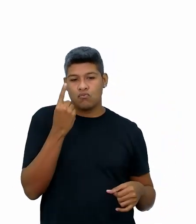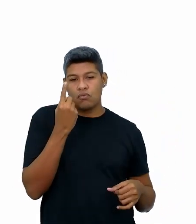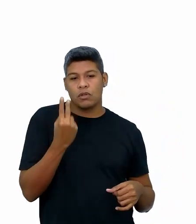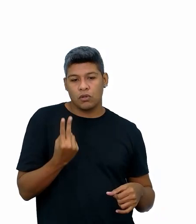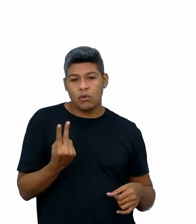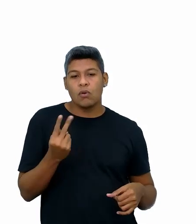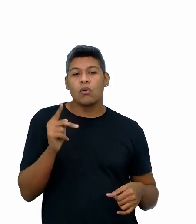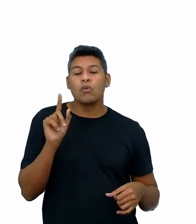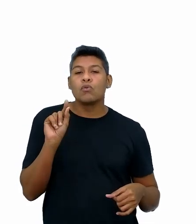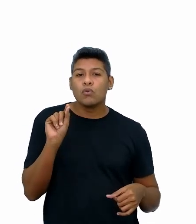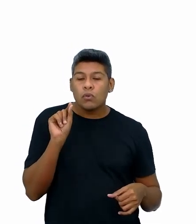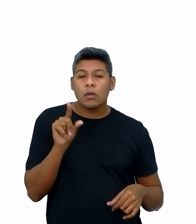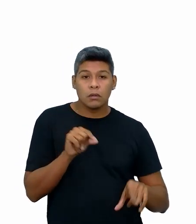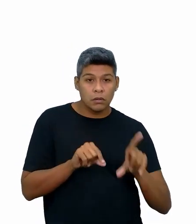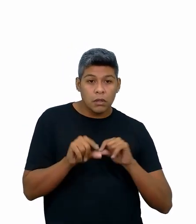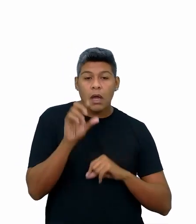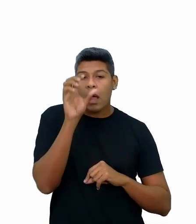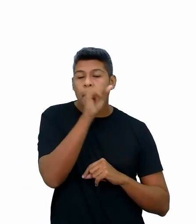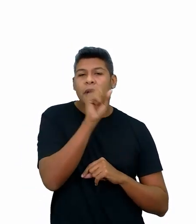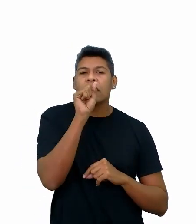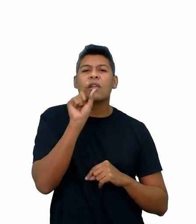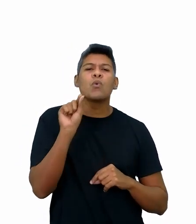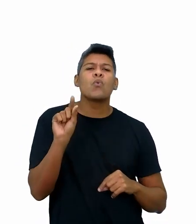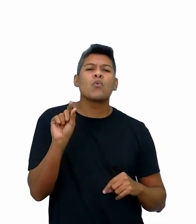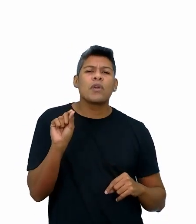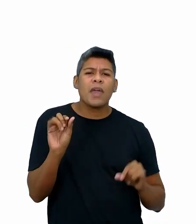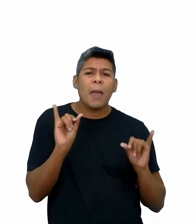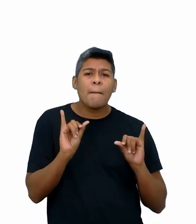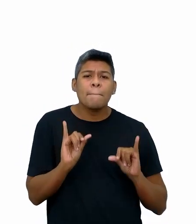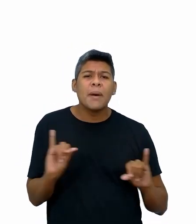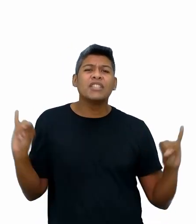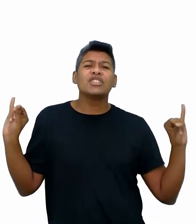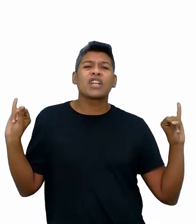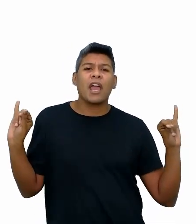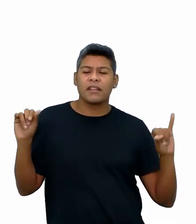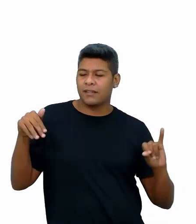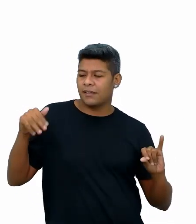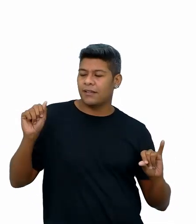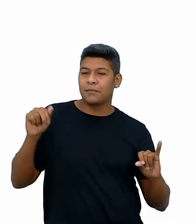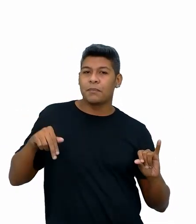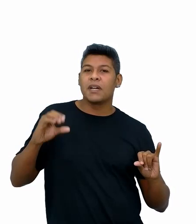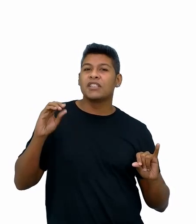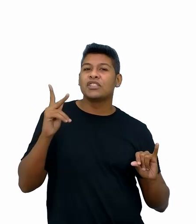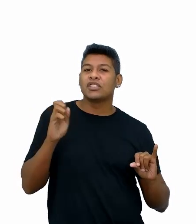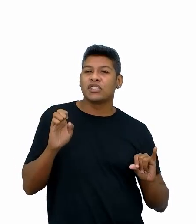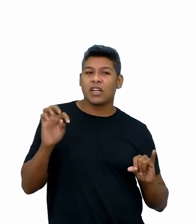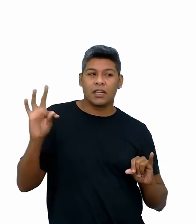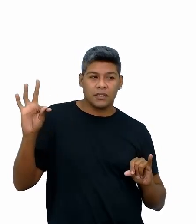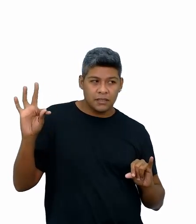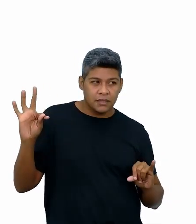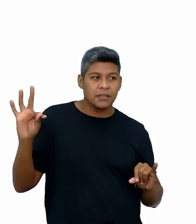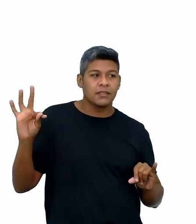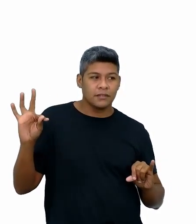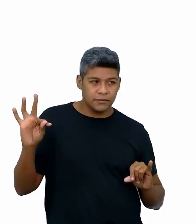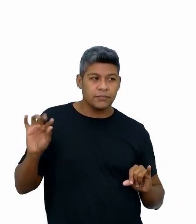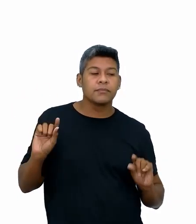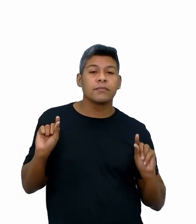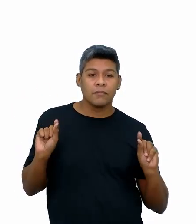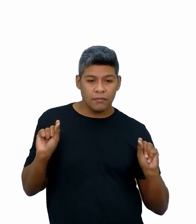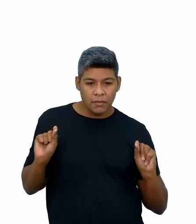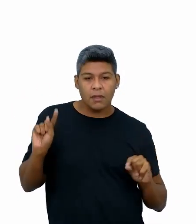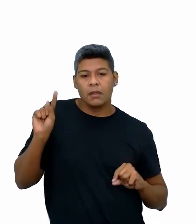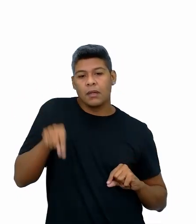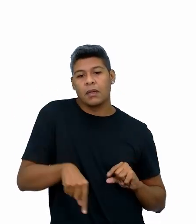essa análise, vai aprender o que é manchete, né? Aprender a fazer uma leitura mais aprofundada e uma